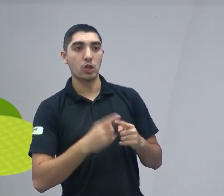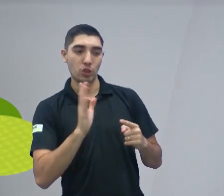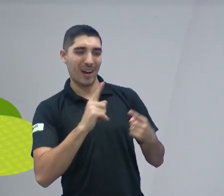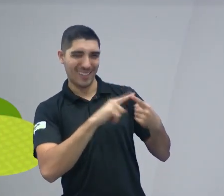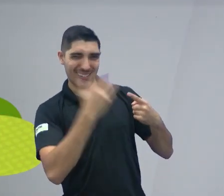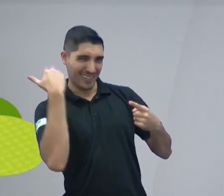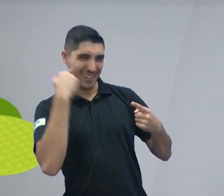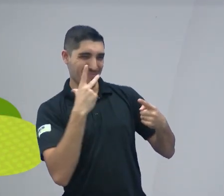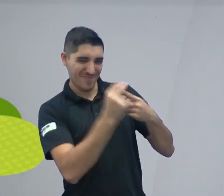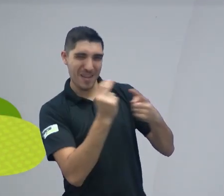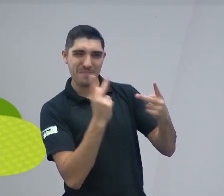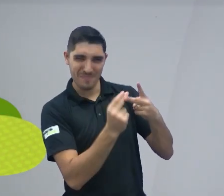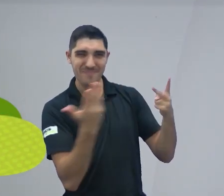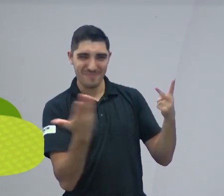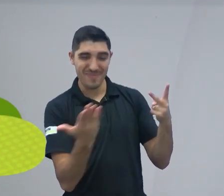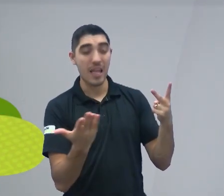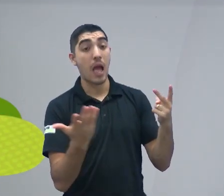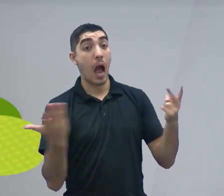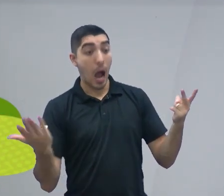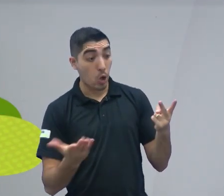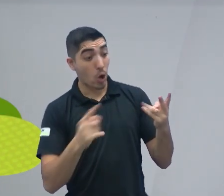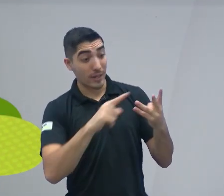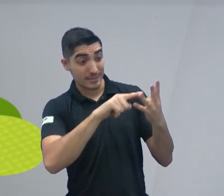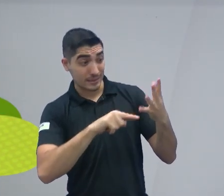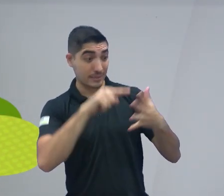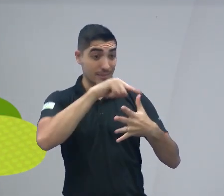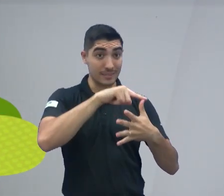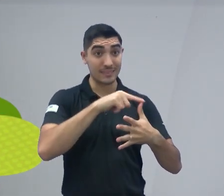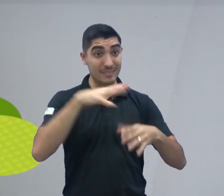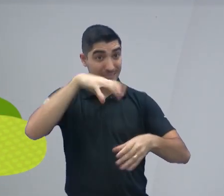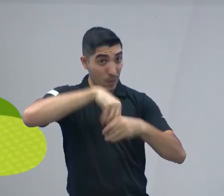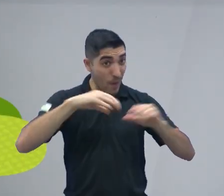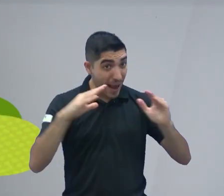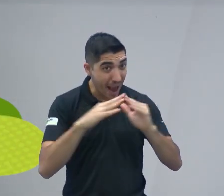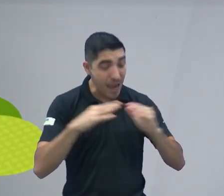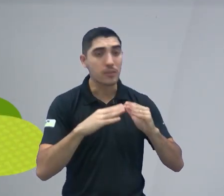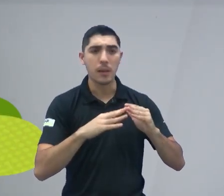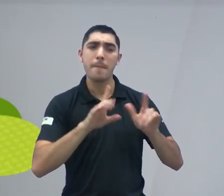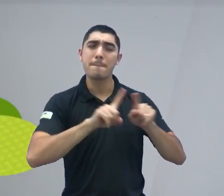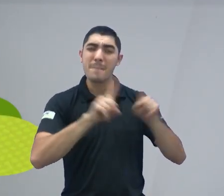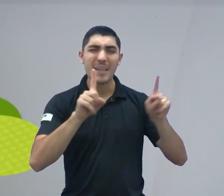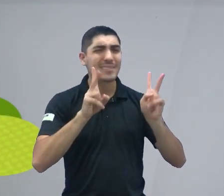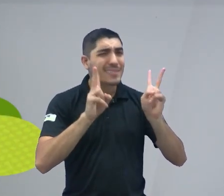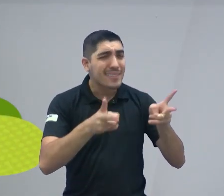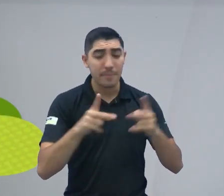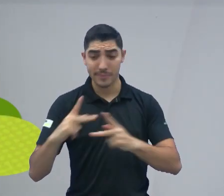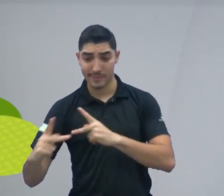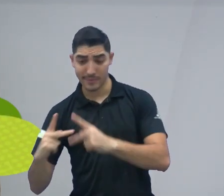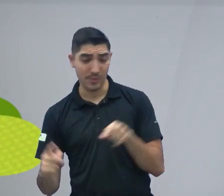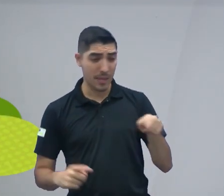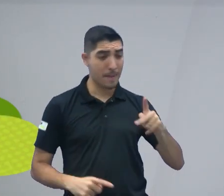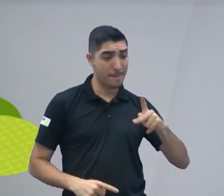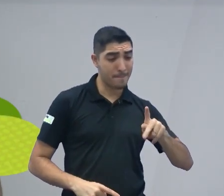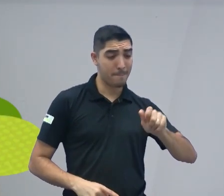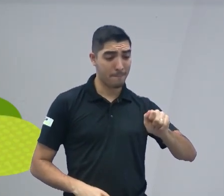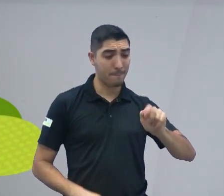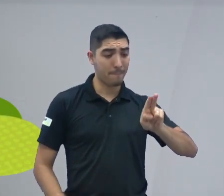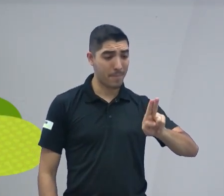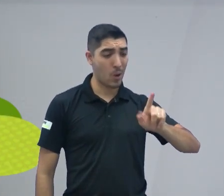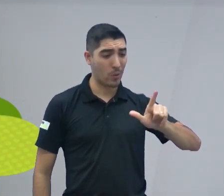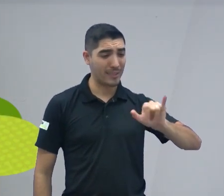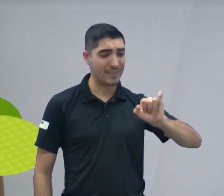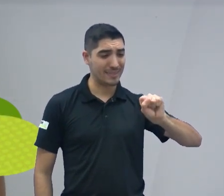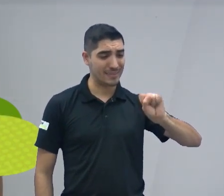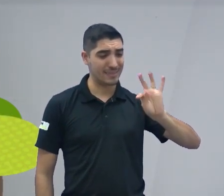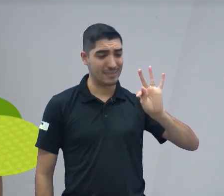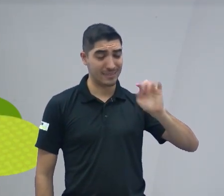do Paulistano lá no primeiro turno, os confrontos sempre são equilibrados, nesses últimos anos, pelo menos, entre São José e Paulistano. Então agora